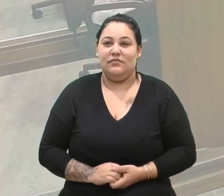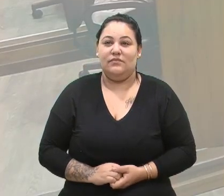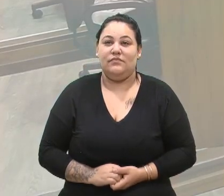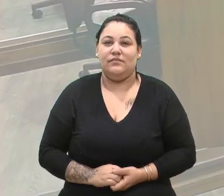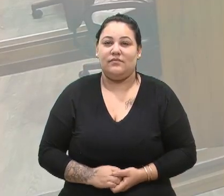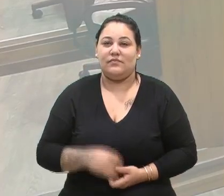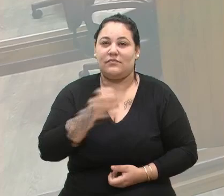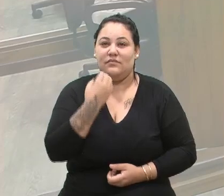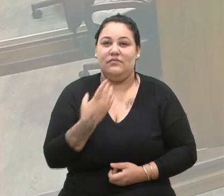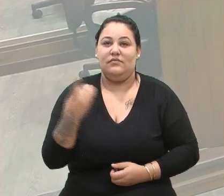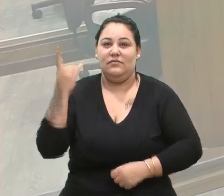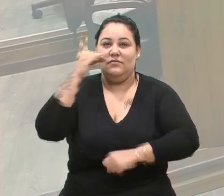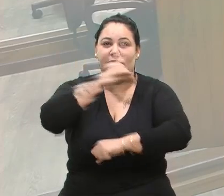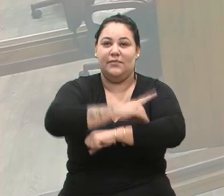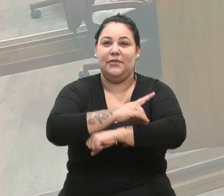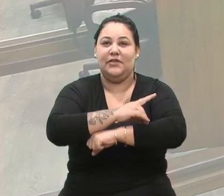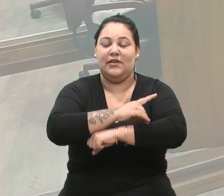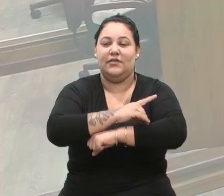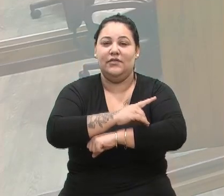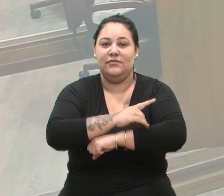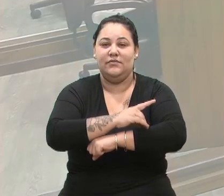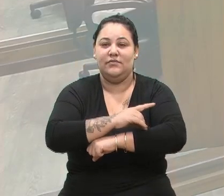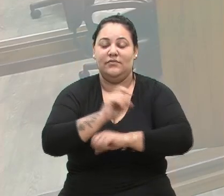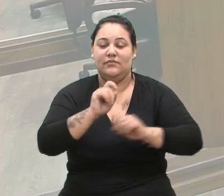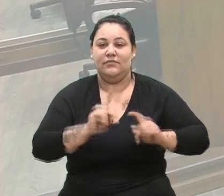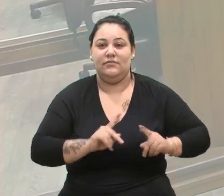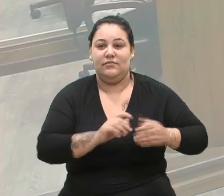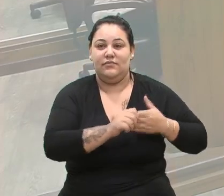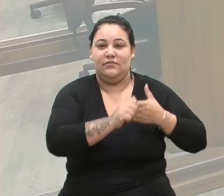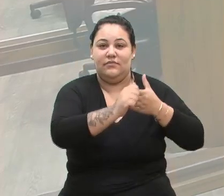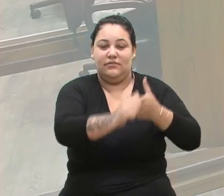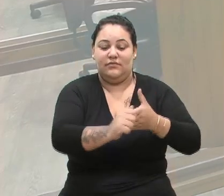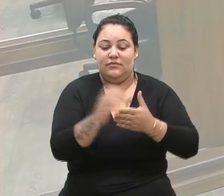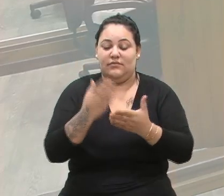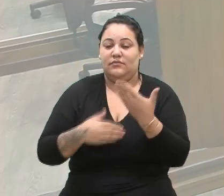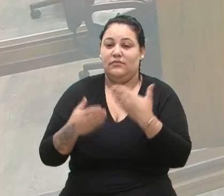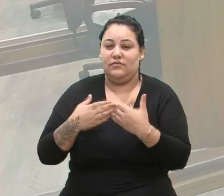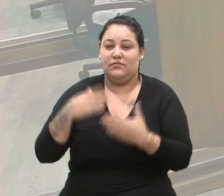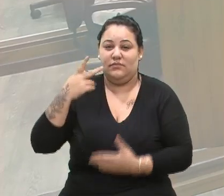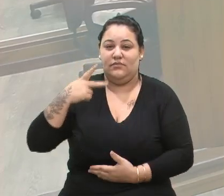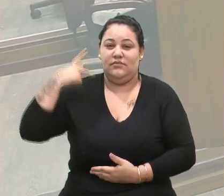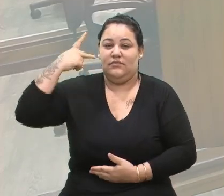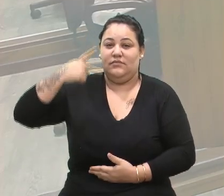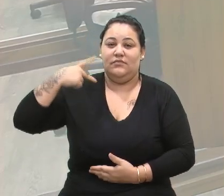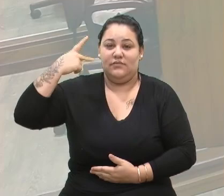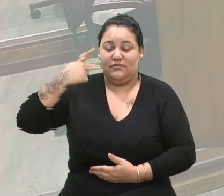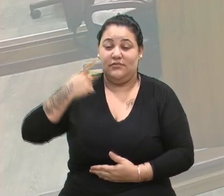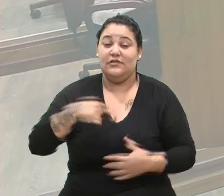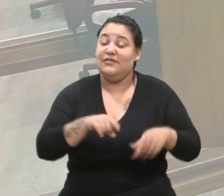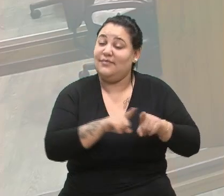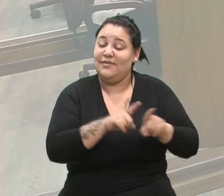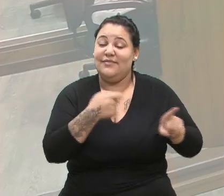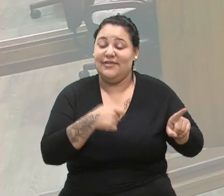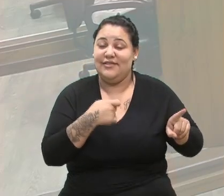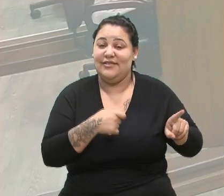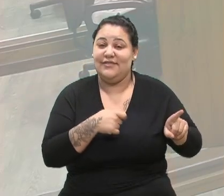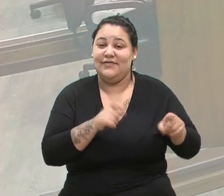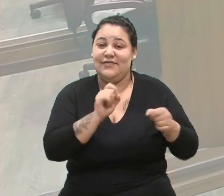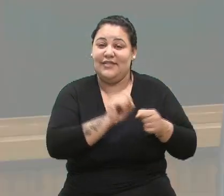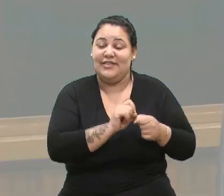Bom dia a quem nos acompanha, todos, vereadores, vereadoras. Eu também preciso fazer 2 votos